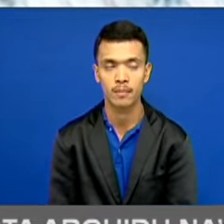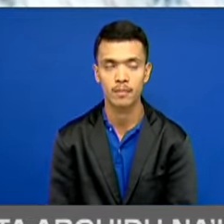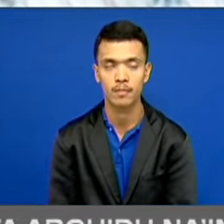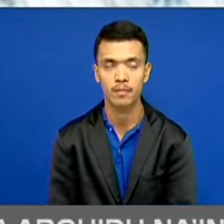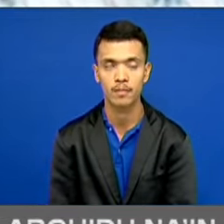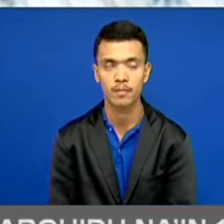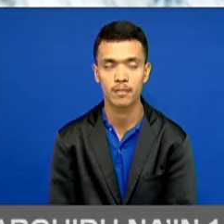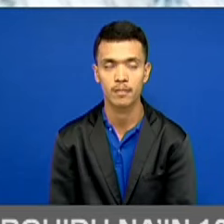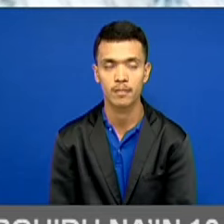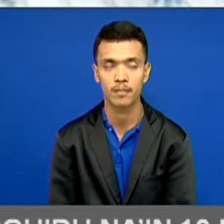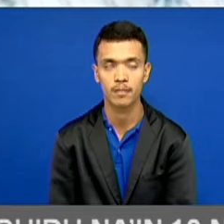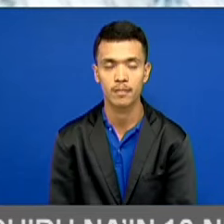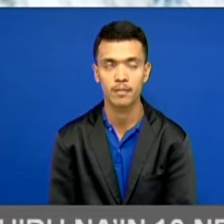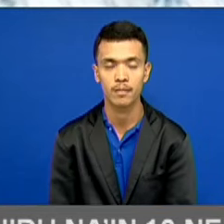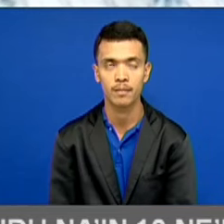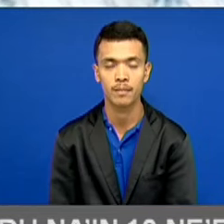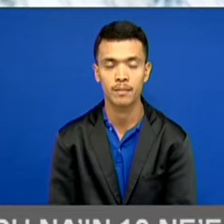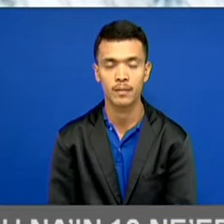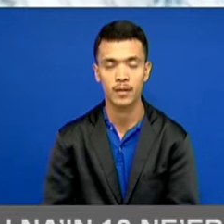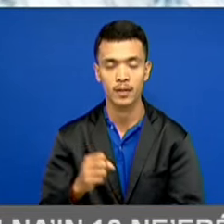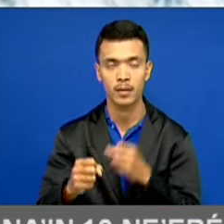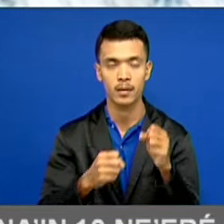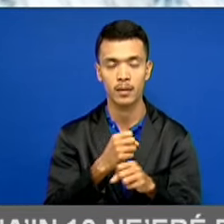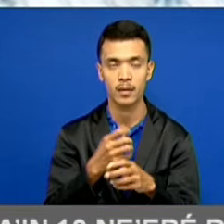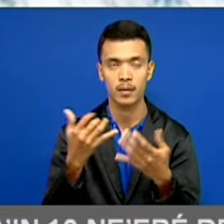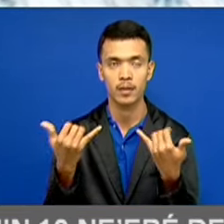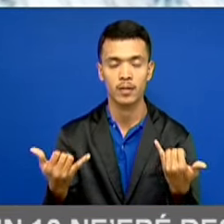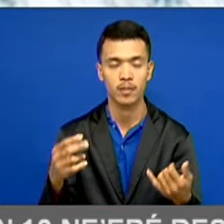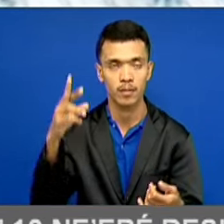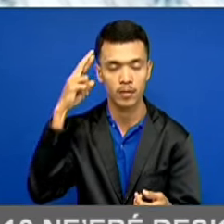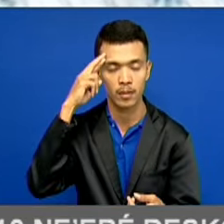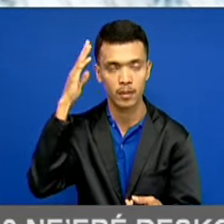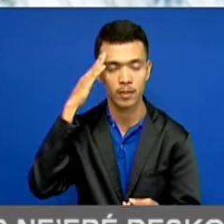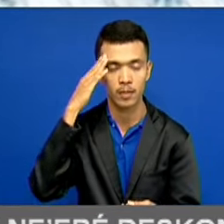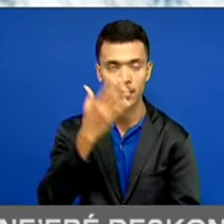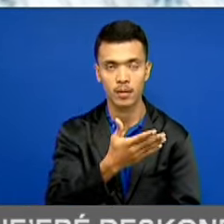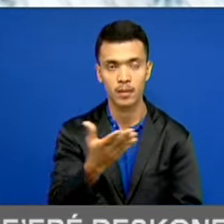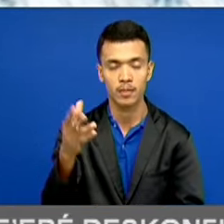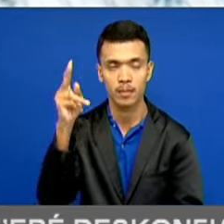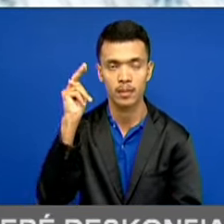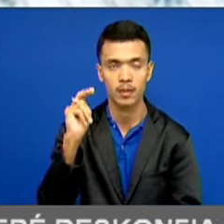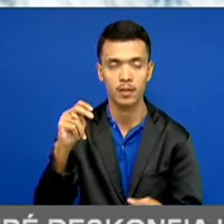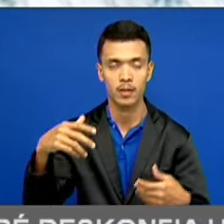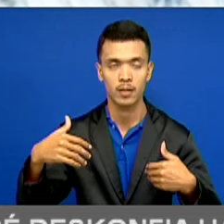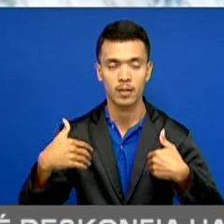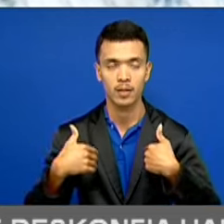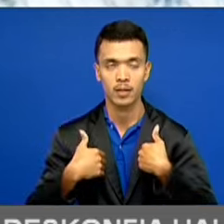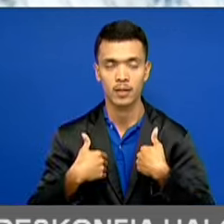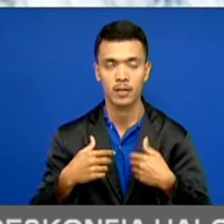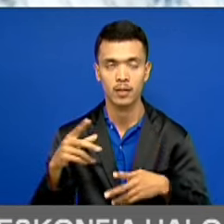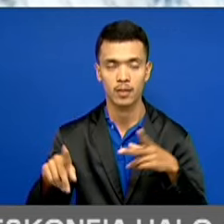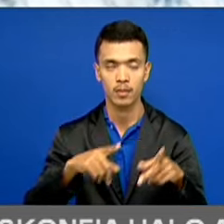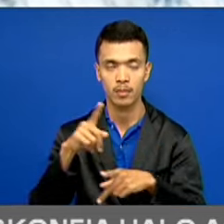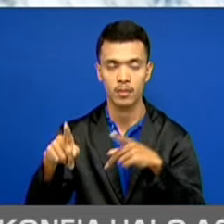rural. Foro que a Lúmina Lemosa por reconhece a contribuição de Tabor Ciranento e a Haripaz e a comunidade